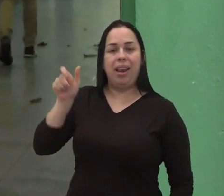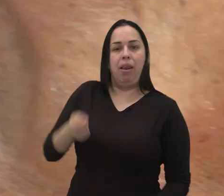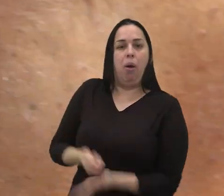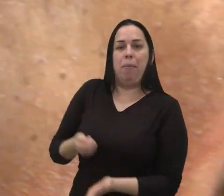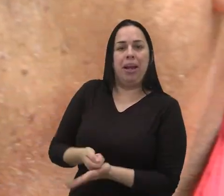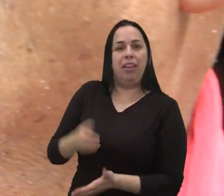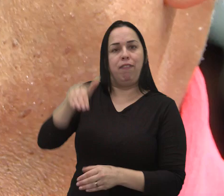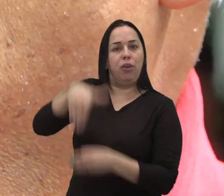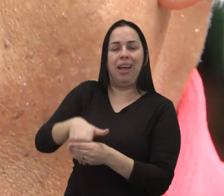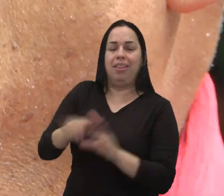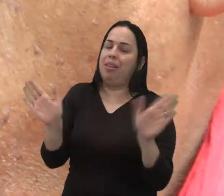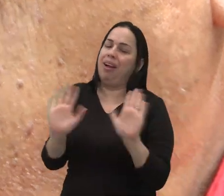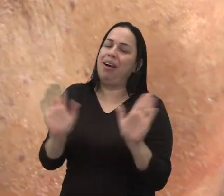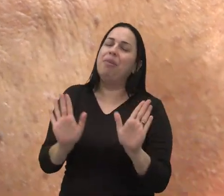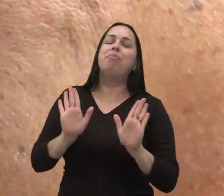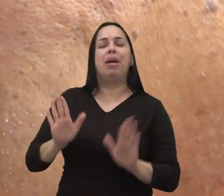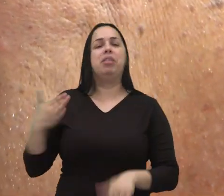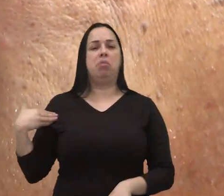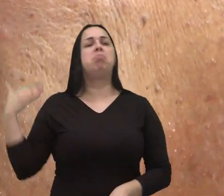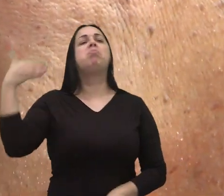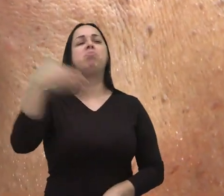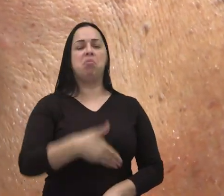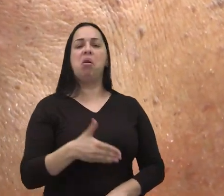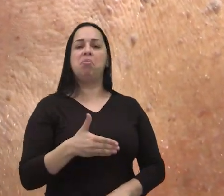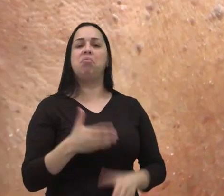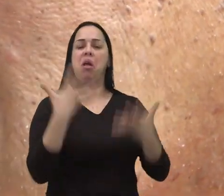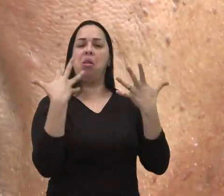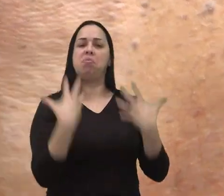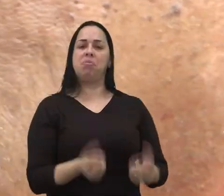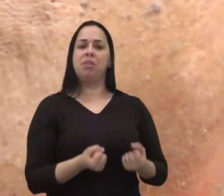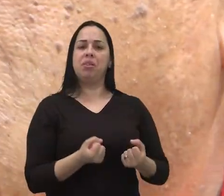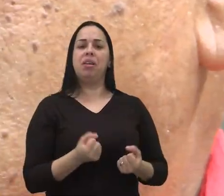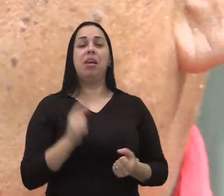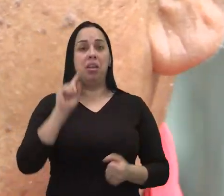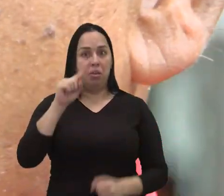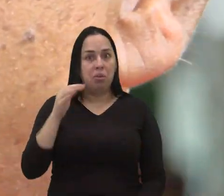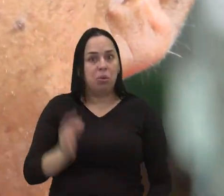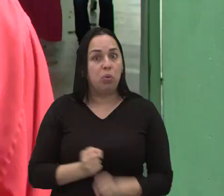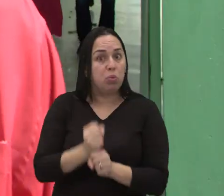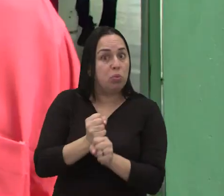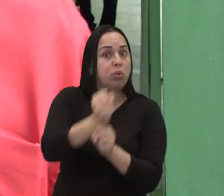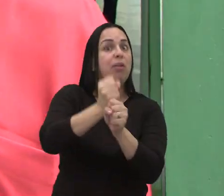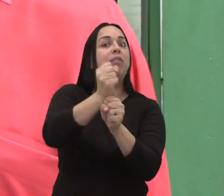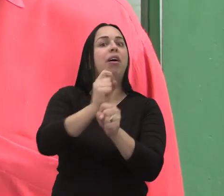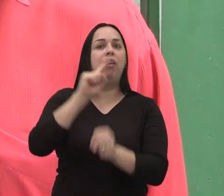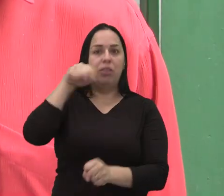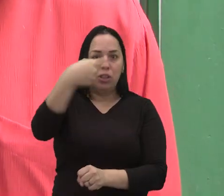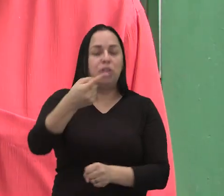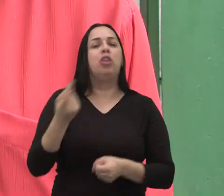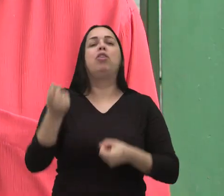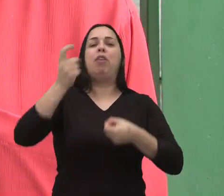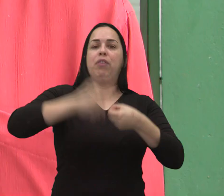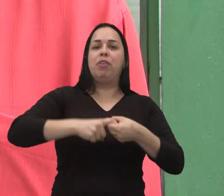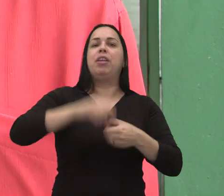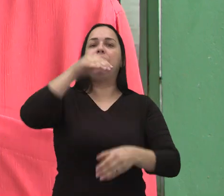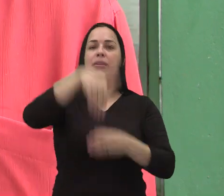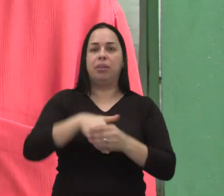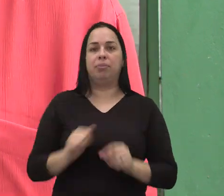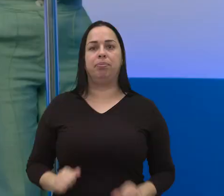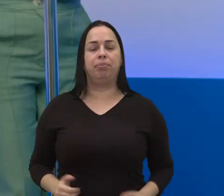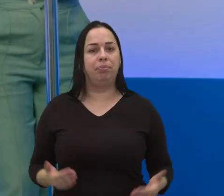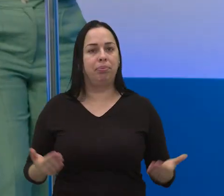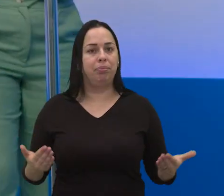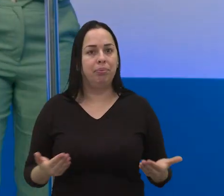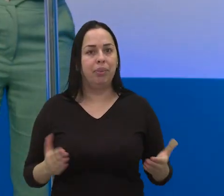obrigatório. Mesmo assim, ele participou das eleições e diz que estará aqui nas próximas. Creio que Deus prepara